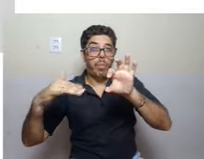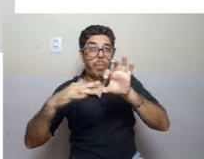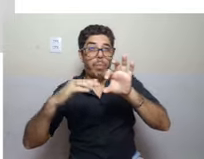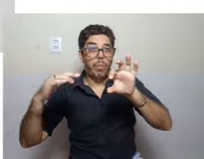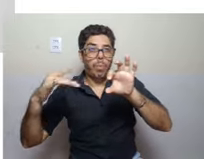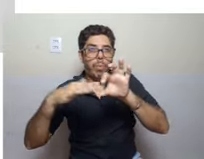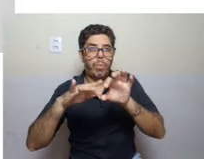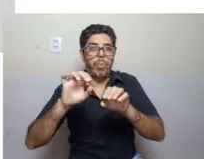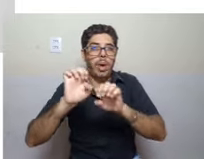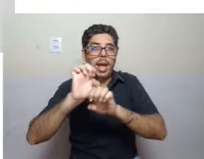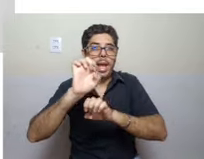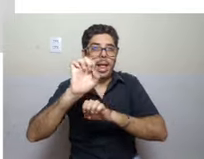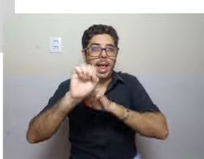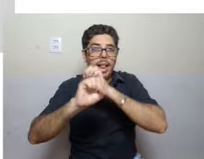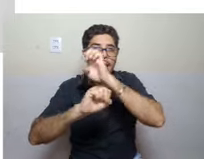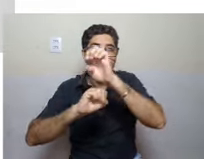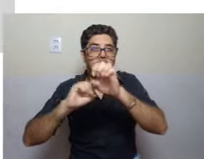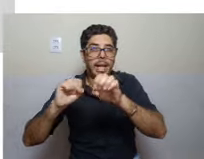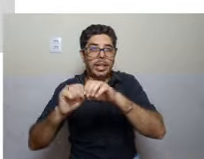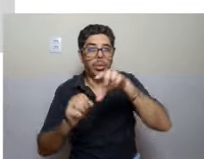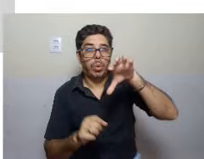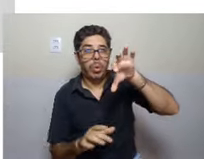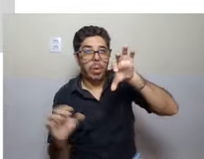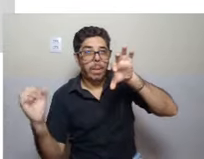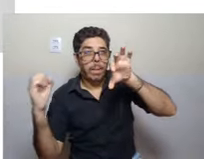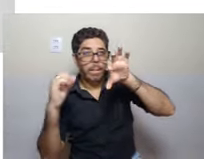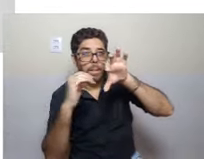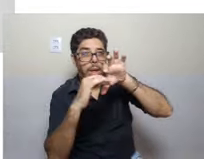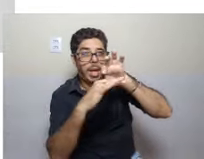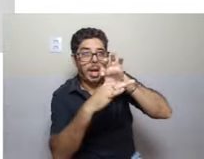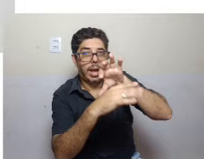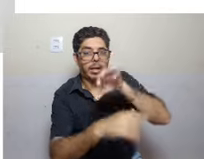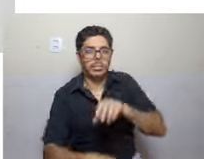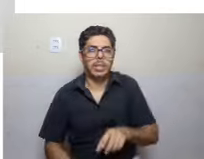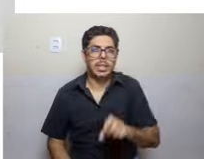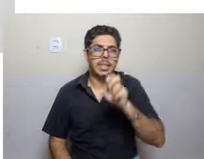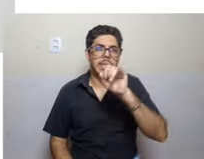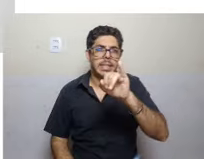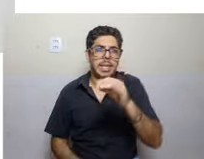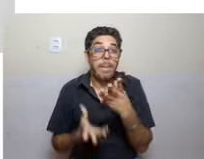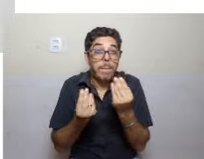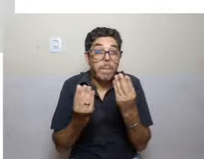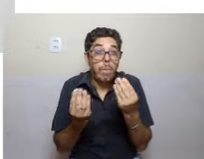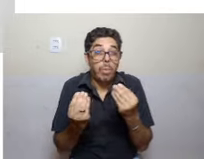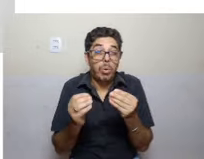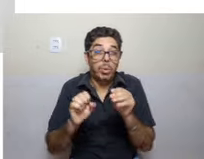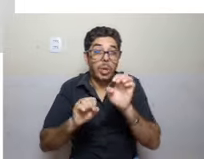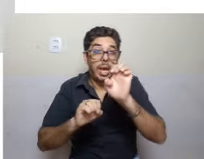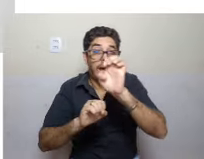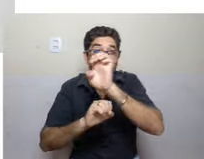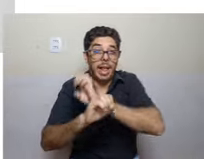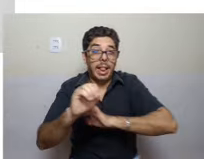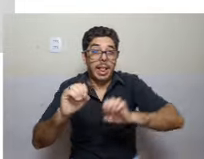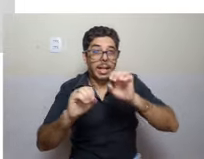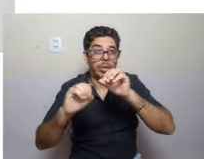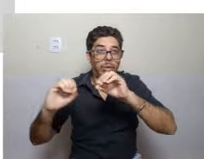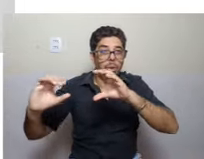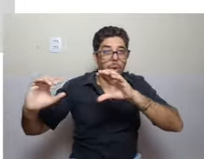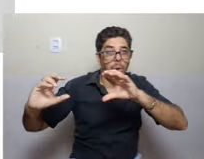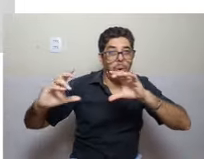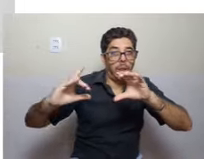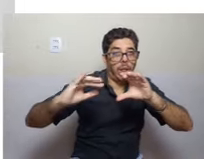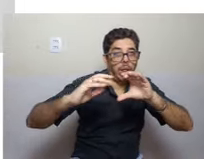vão passar pela mesma seção transversal do fio. Se houver N elétrons livres nesse volume, cada um com a sua